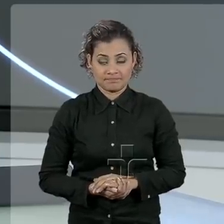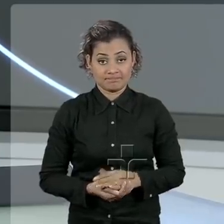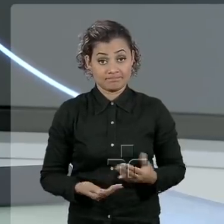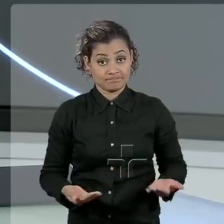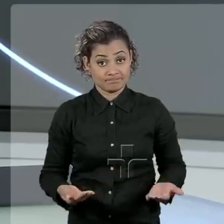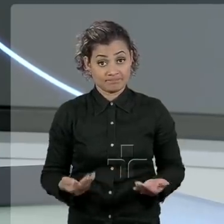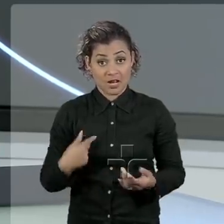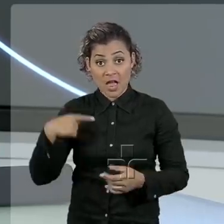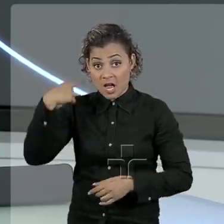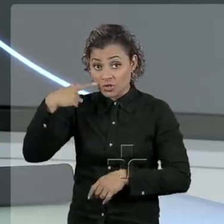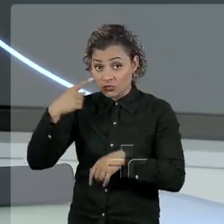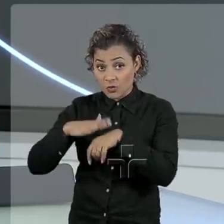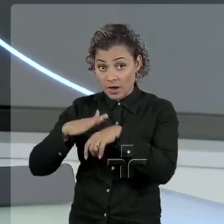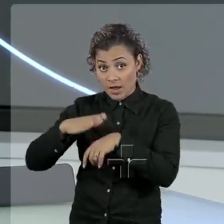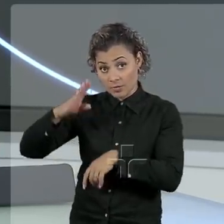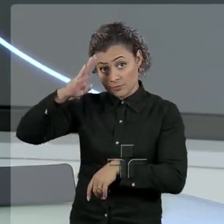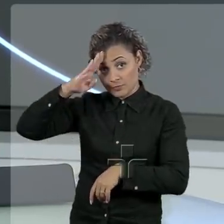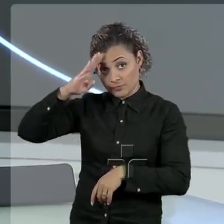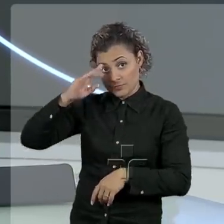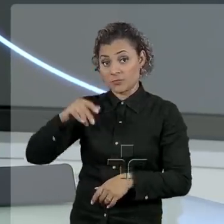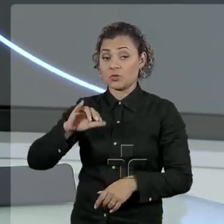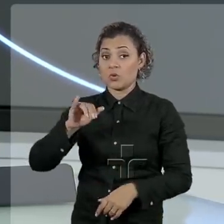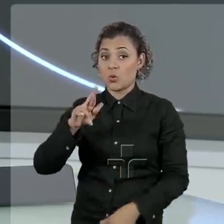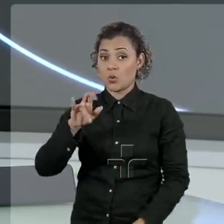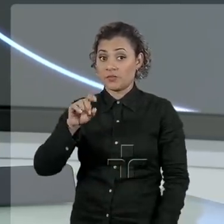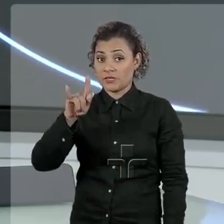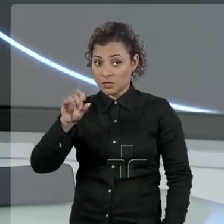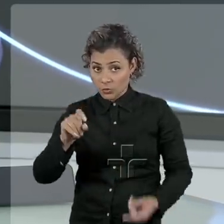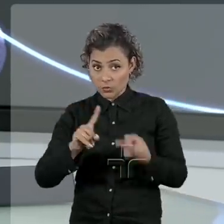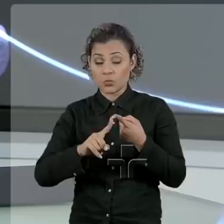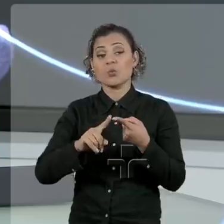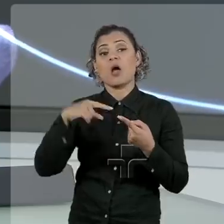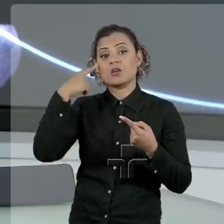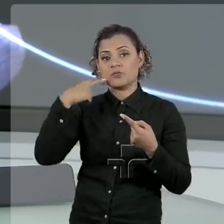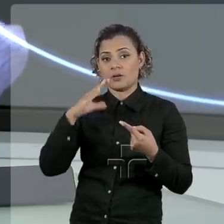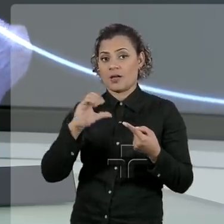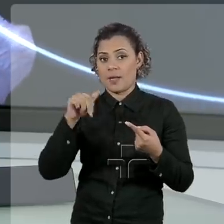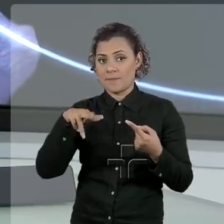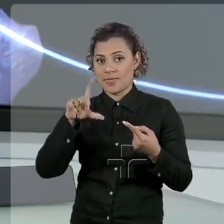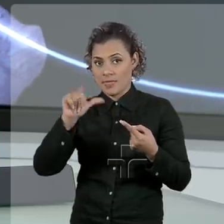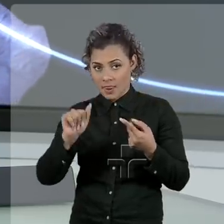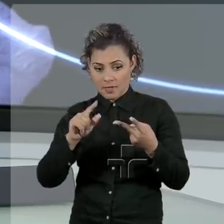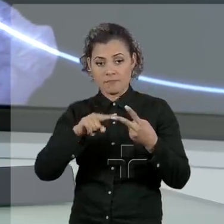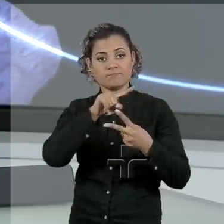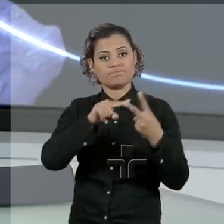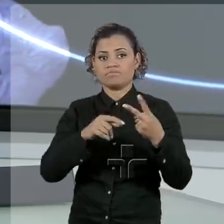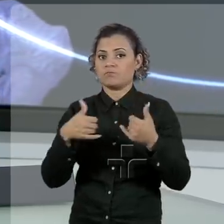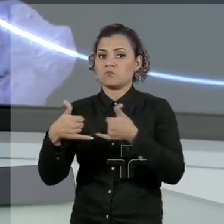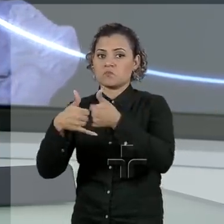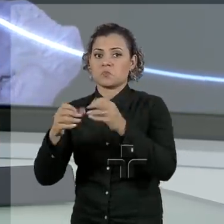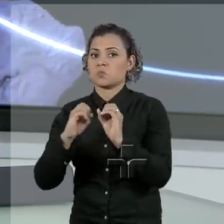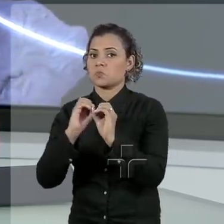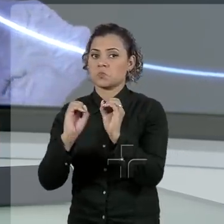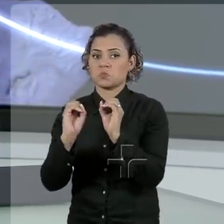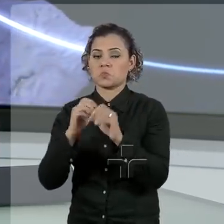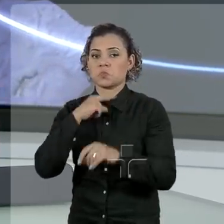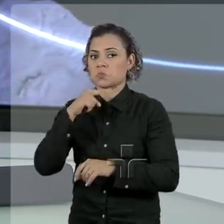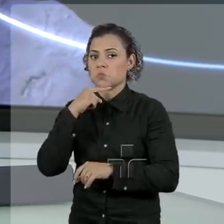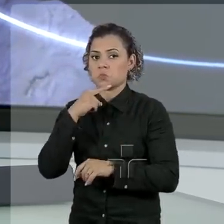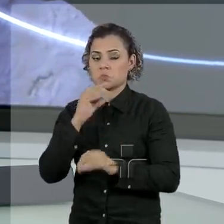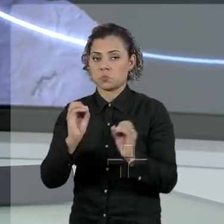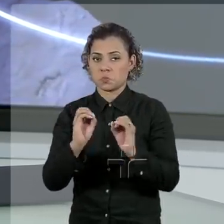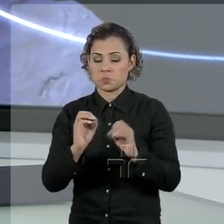As defesas do policial militar Rodrigo Jorge Ferreira e da advogada Camila Nogueira não foram localizadas. Então, nós vimos aqui